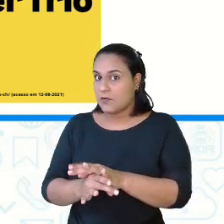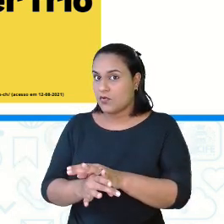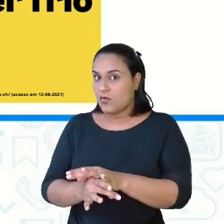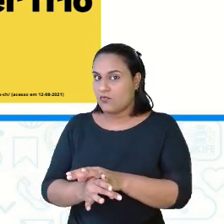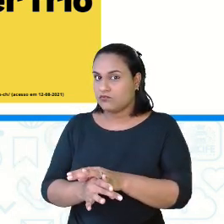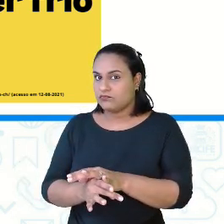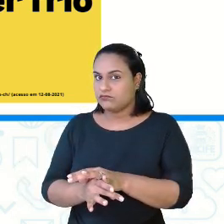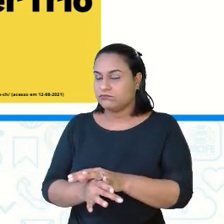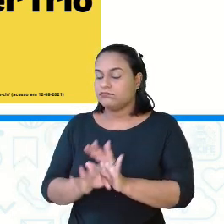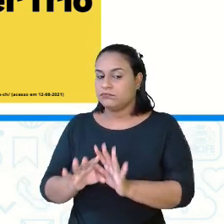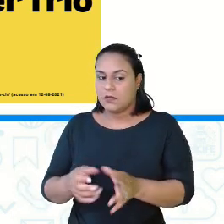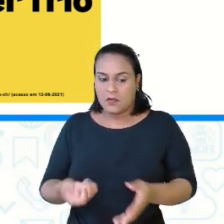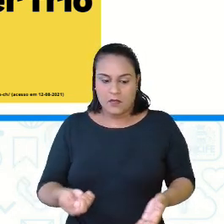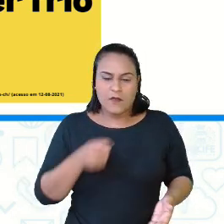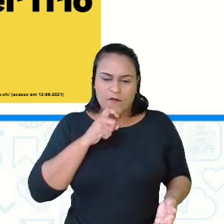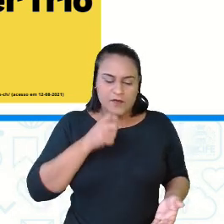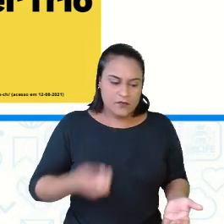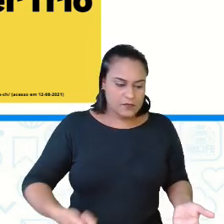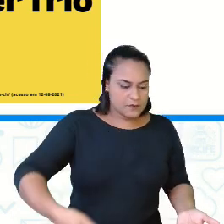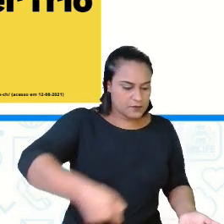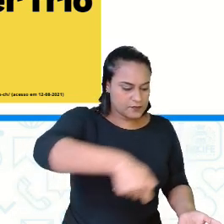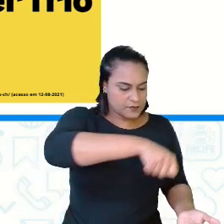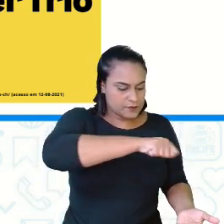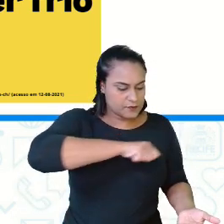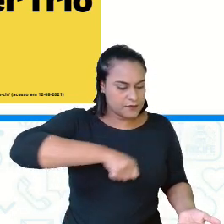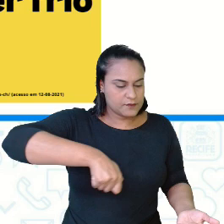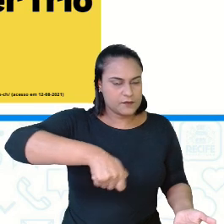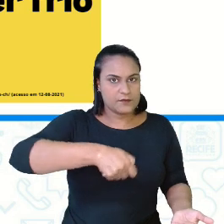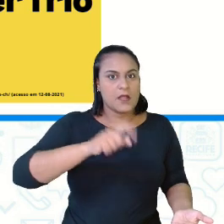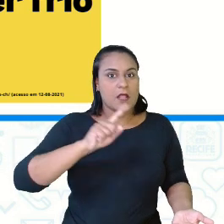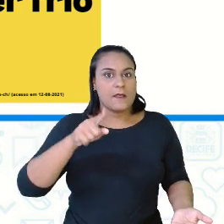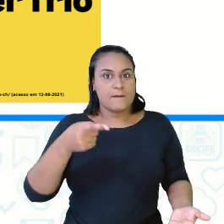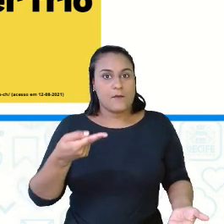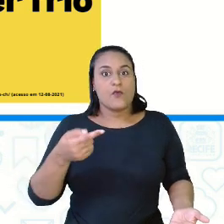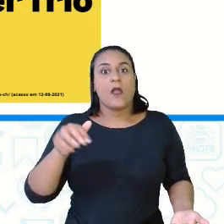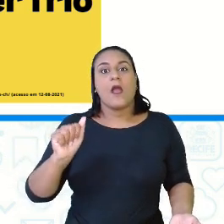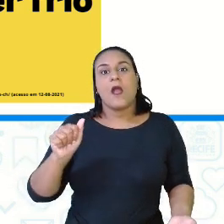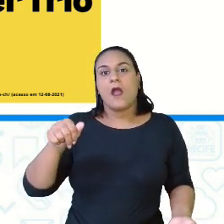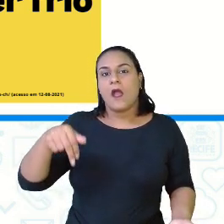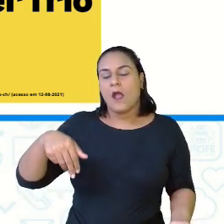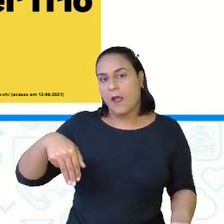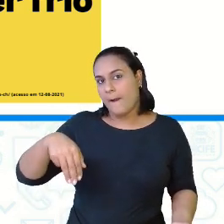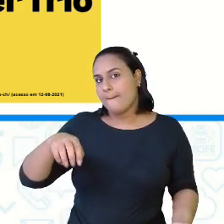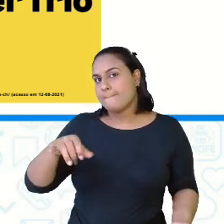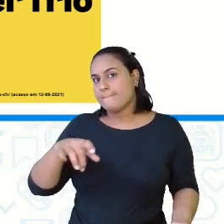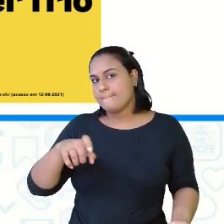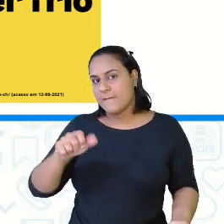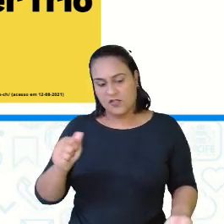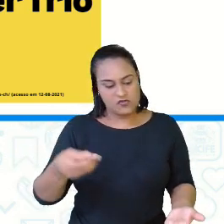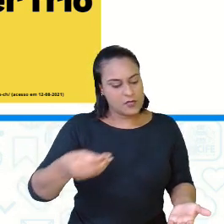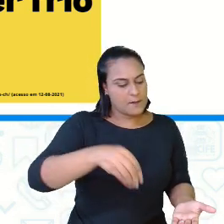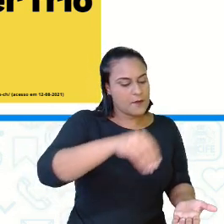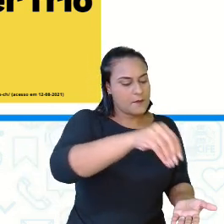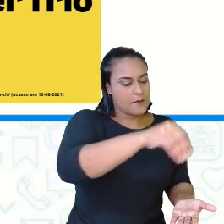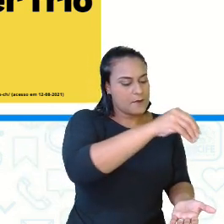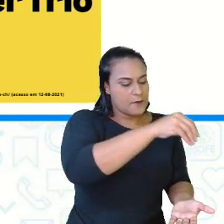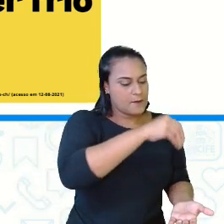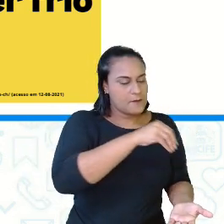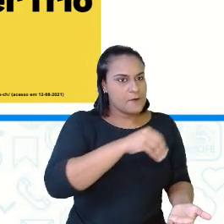estiver frio e enfeite com as ameixas picadas que a gente deixou reservada logo no início desta